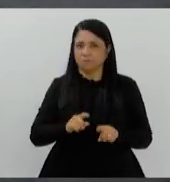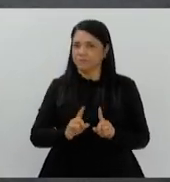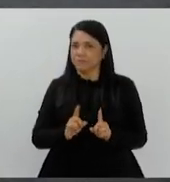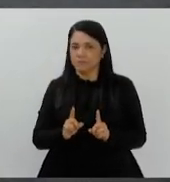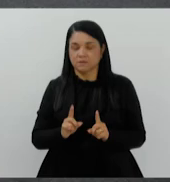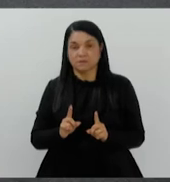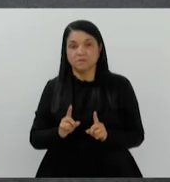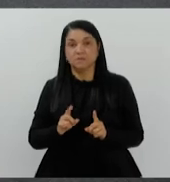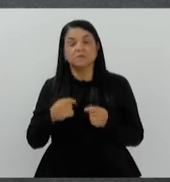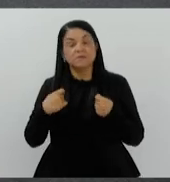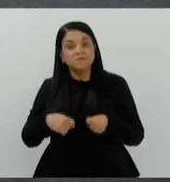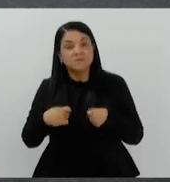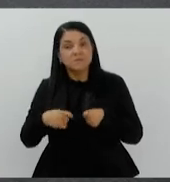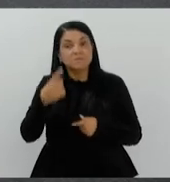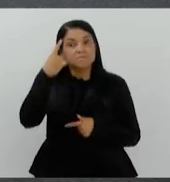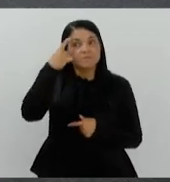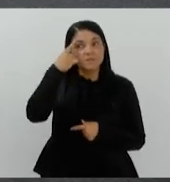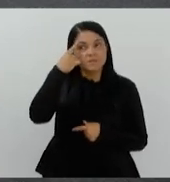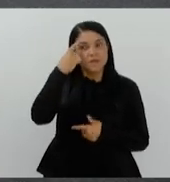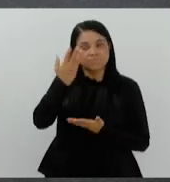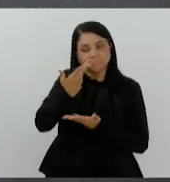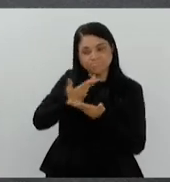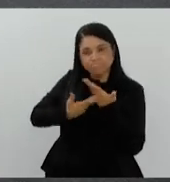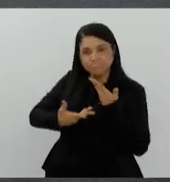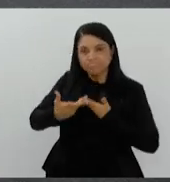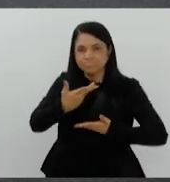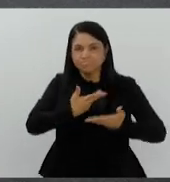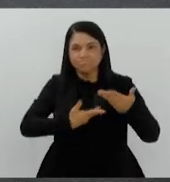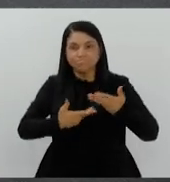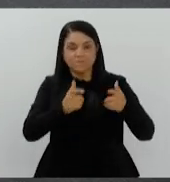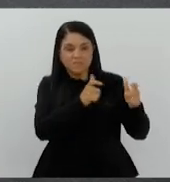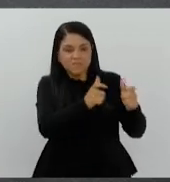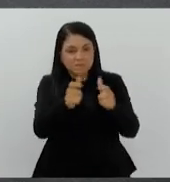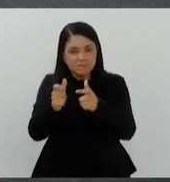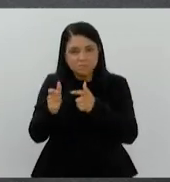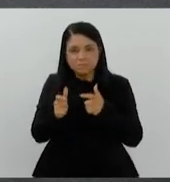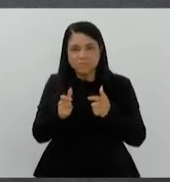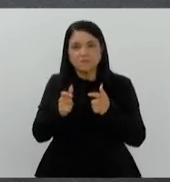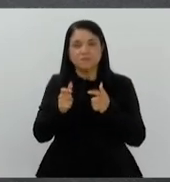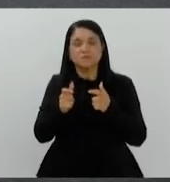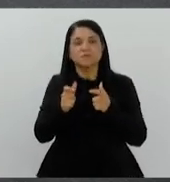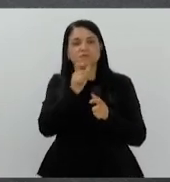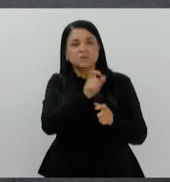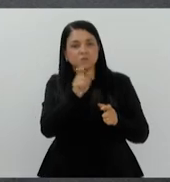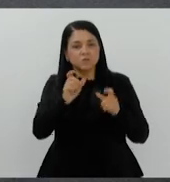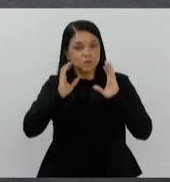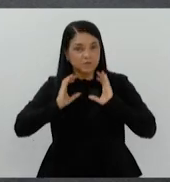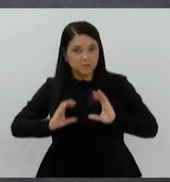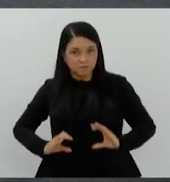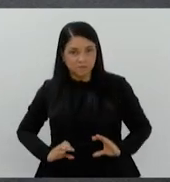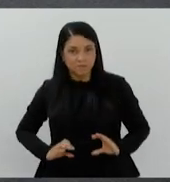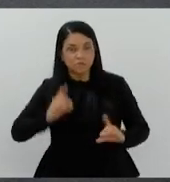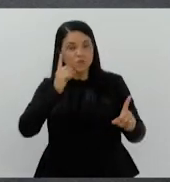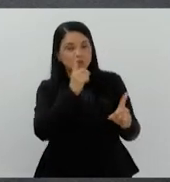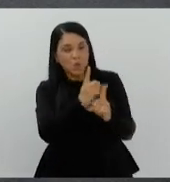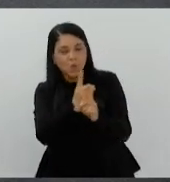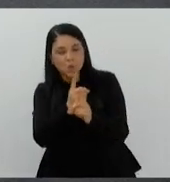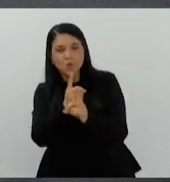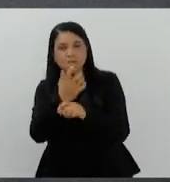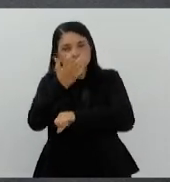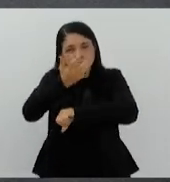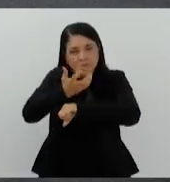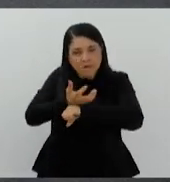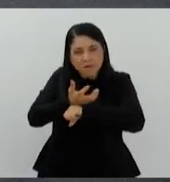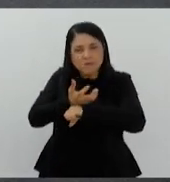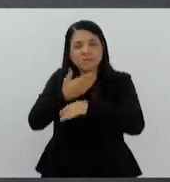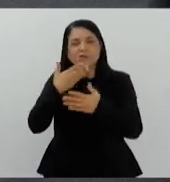que pensar numa cidade de convivialidade. Espaços que o cidadão se encontra, conversa,